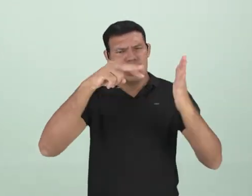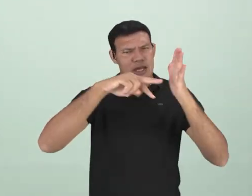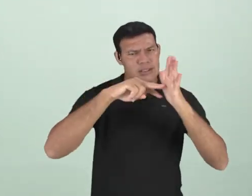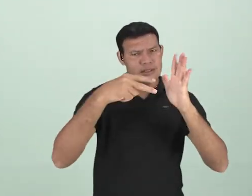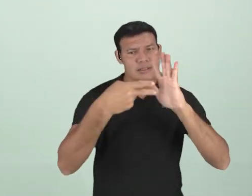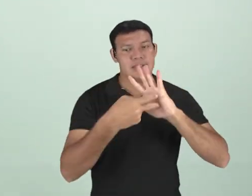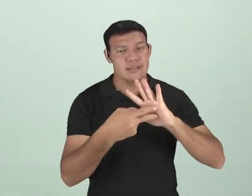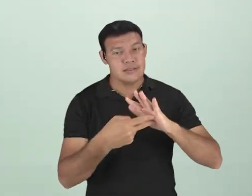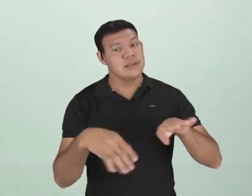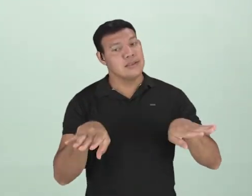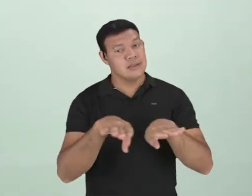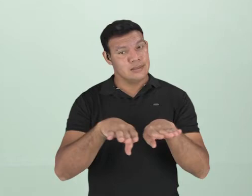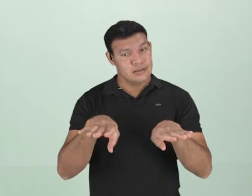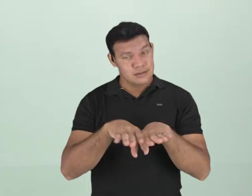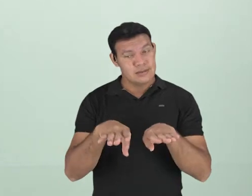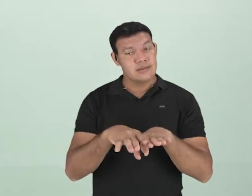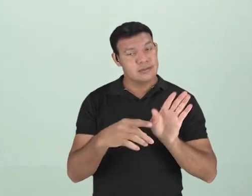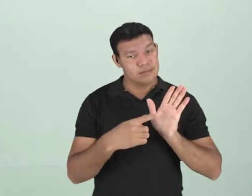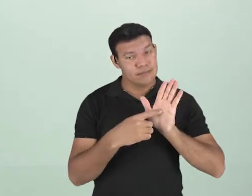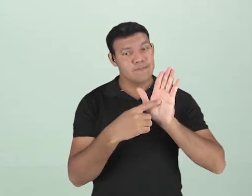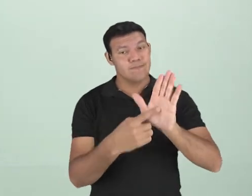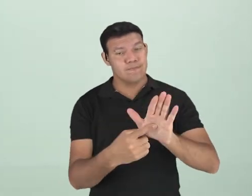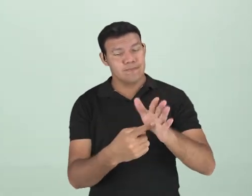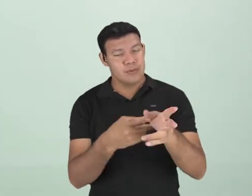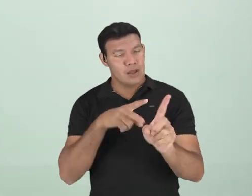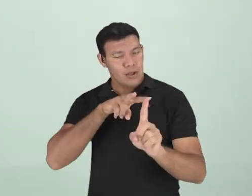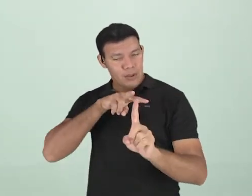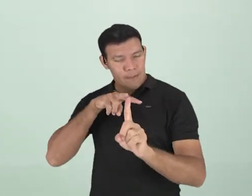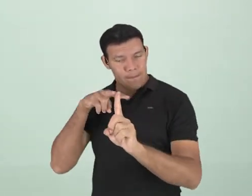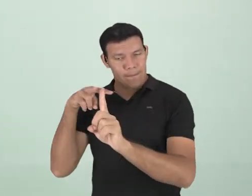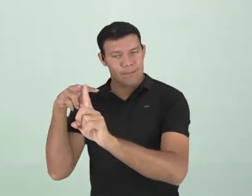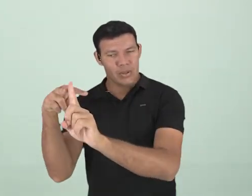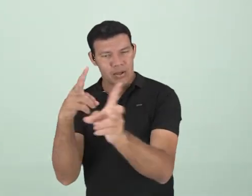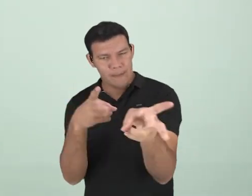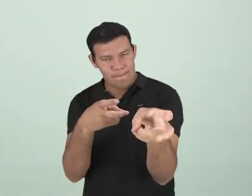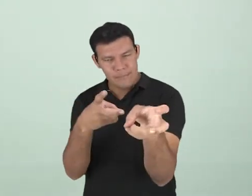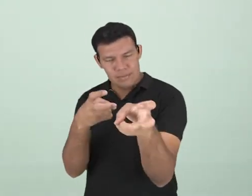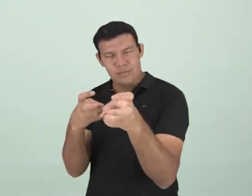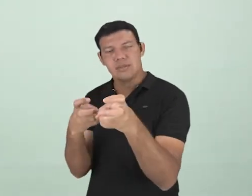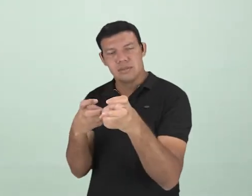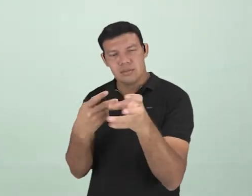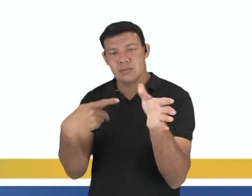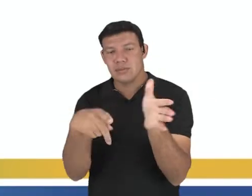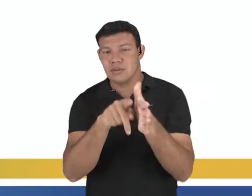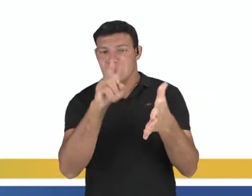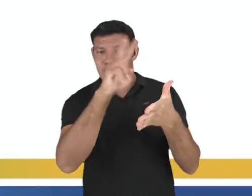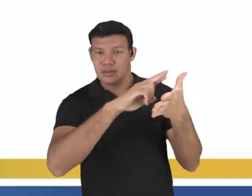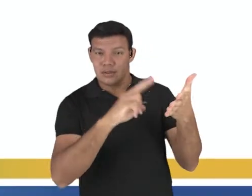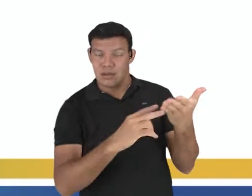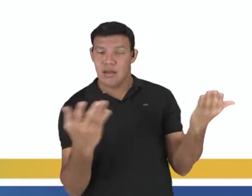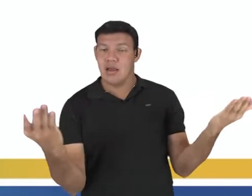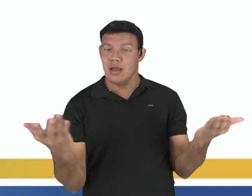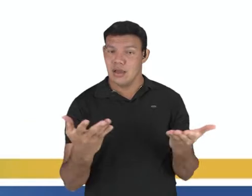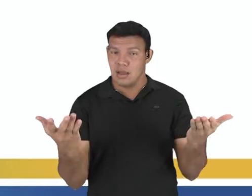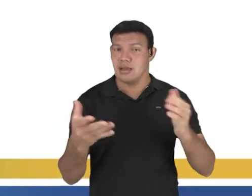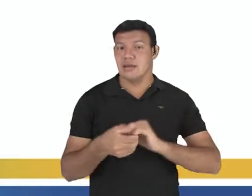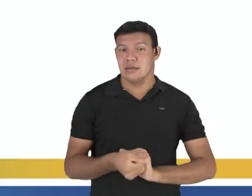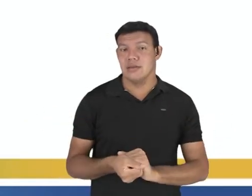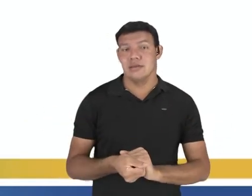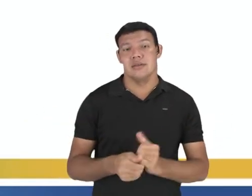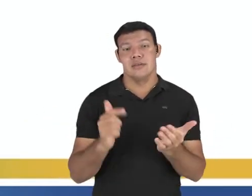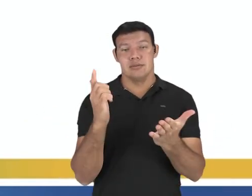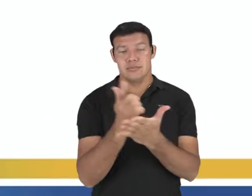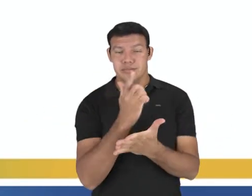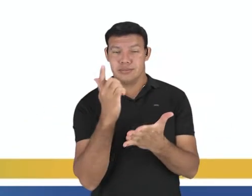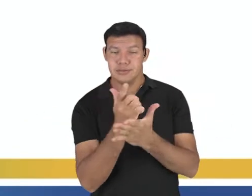também vai trazer essa questão da percepção do leitor. E aí nós vamos verificar o quê? Que uma obra